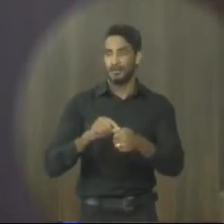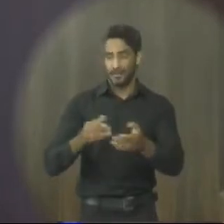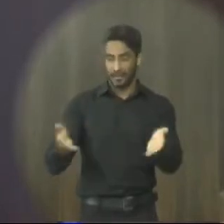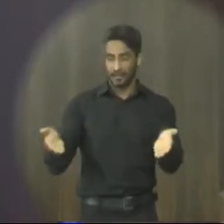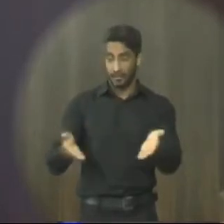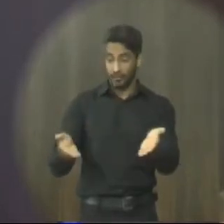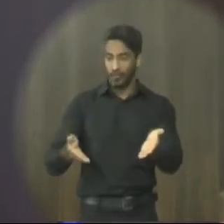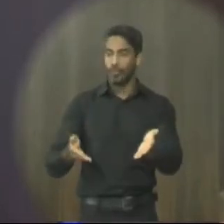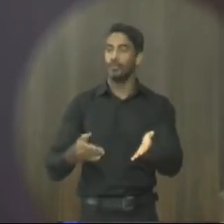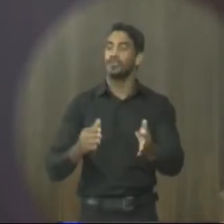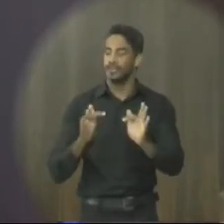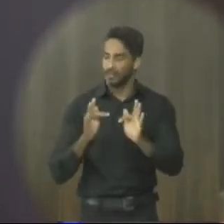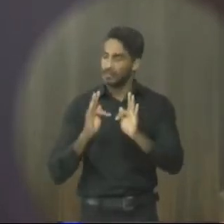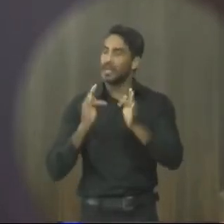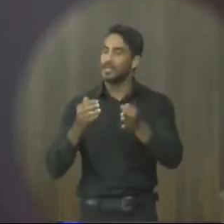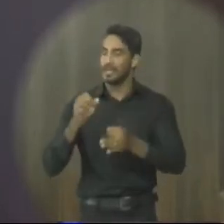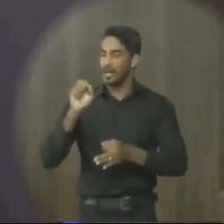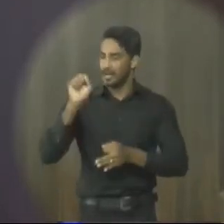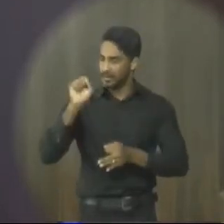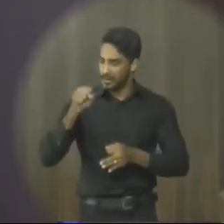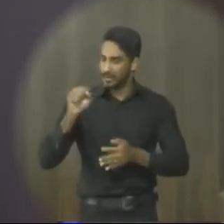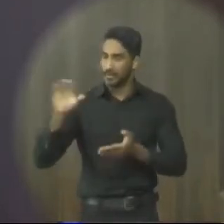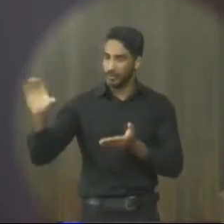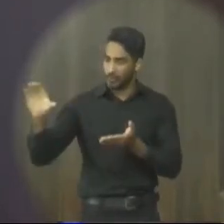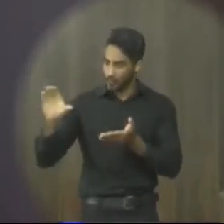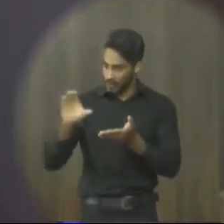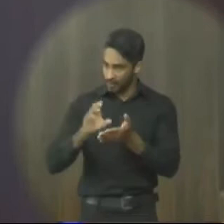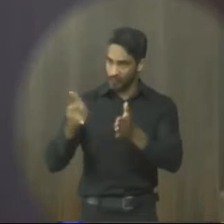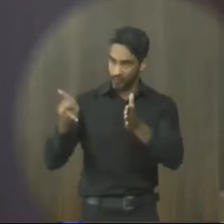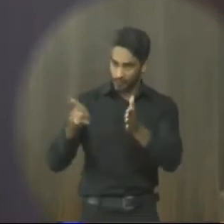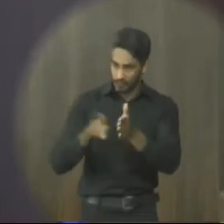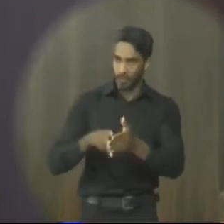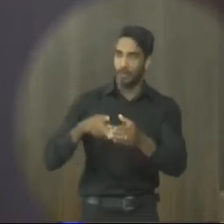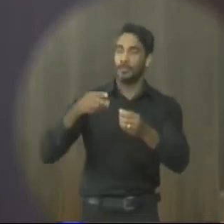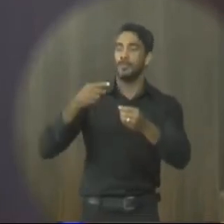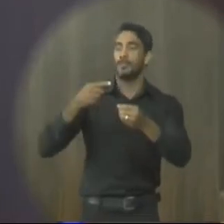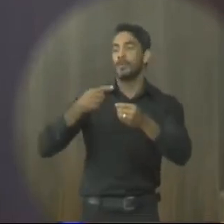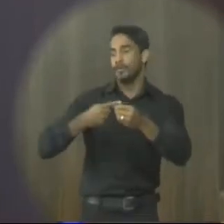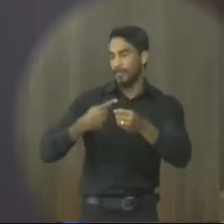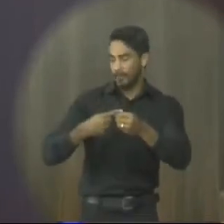sendo concluída com recurso do município,